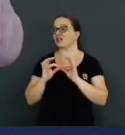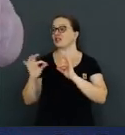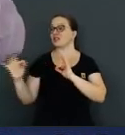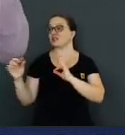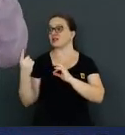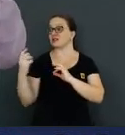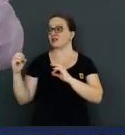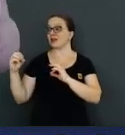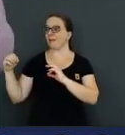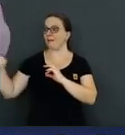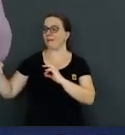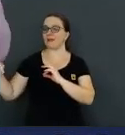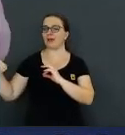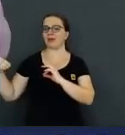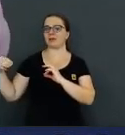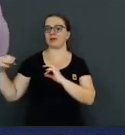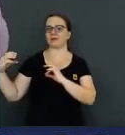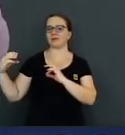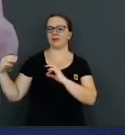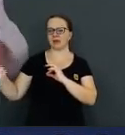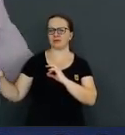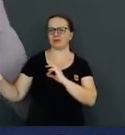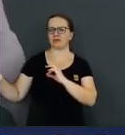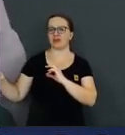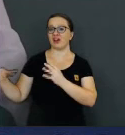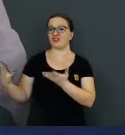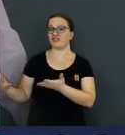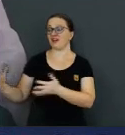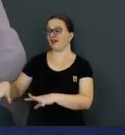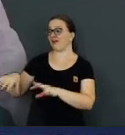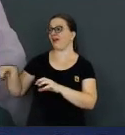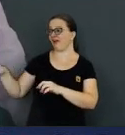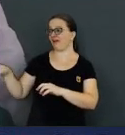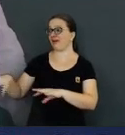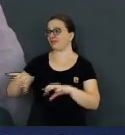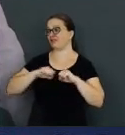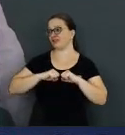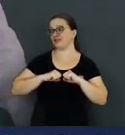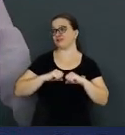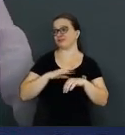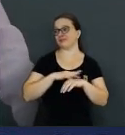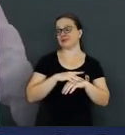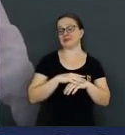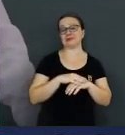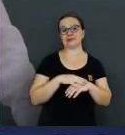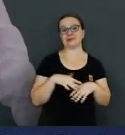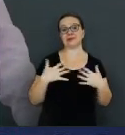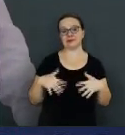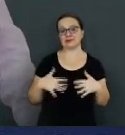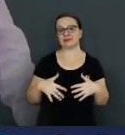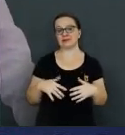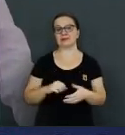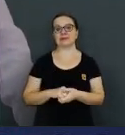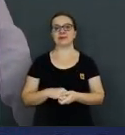usando máscara nos lugares infectados, para não entrar pela boca. Mas o pior é que ele entra pelo olho também, pelas mucosas, tá,